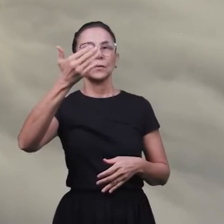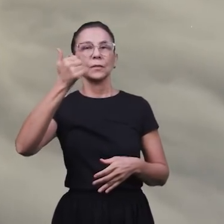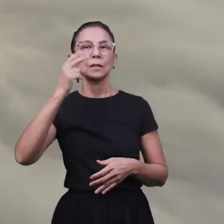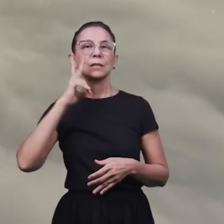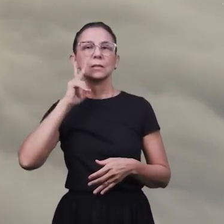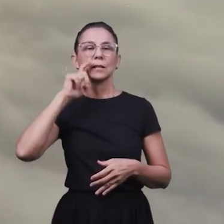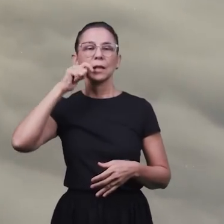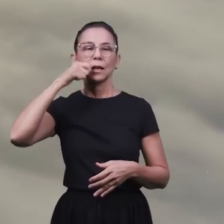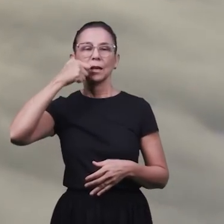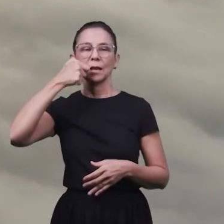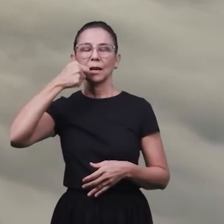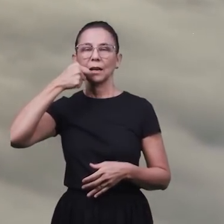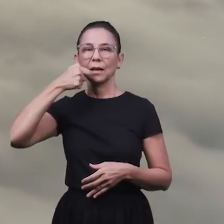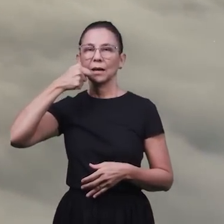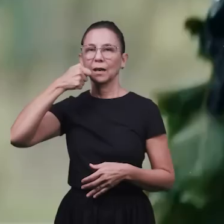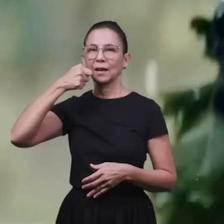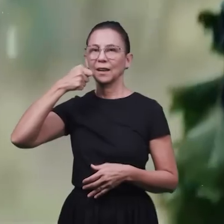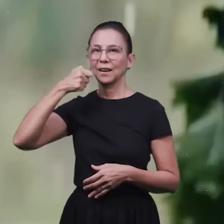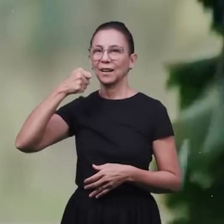entra e